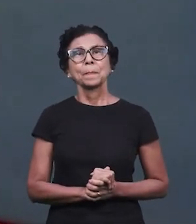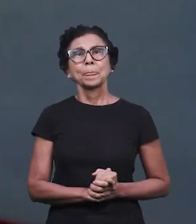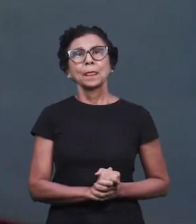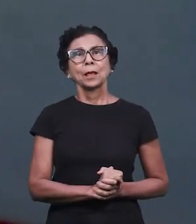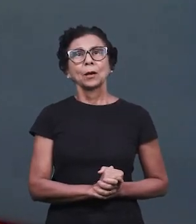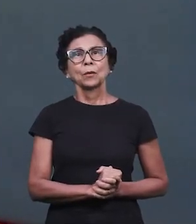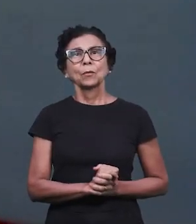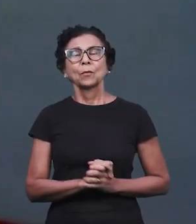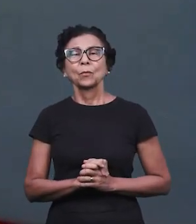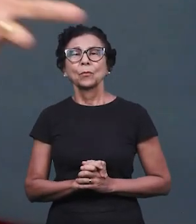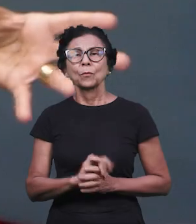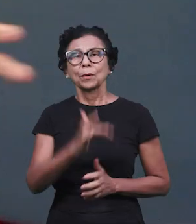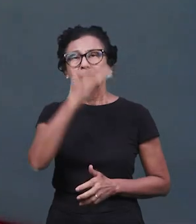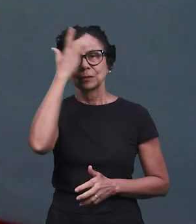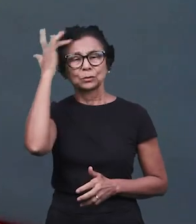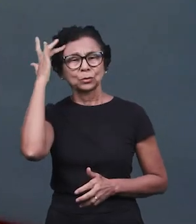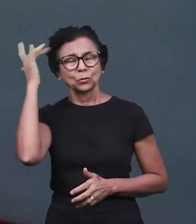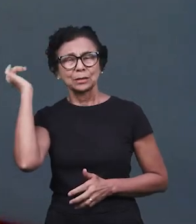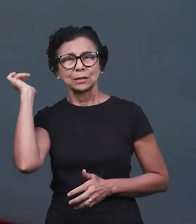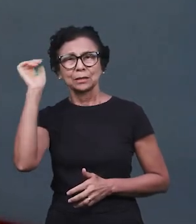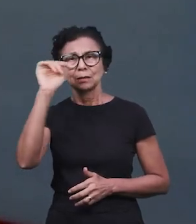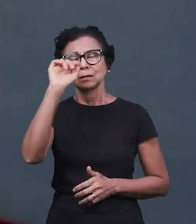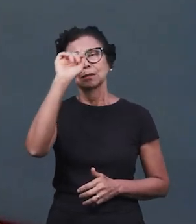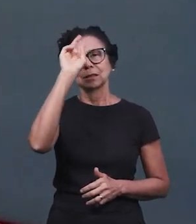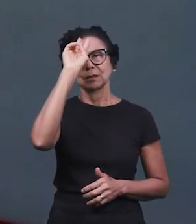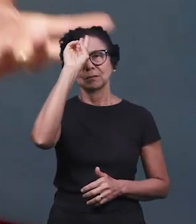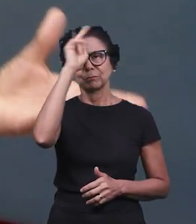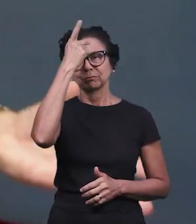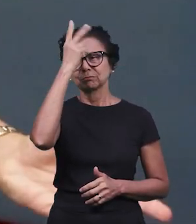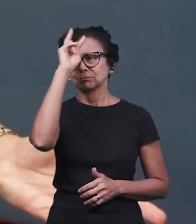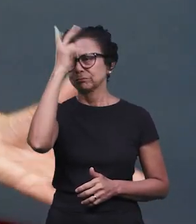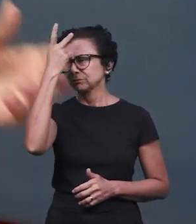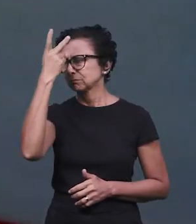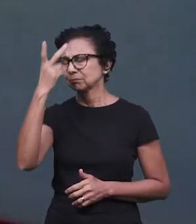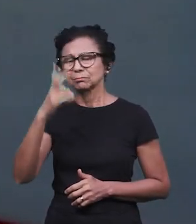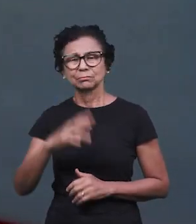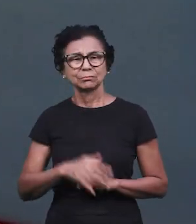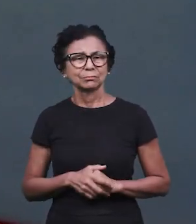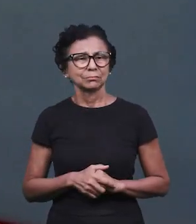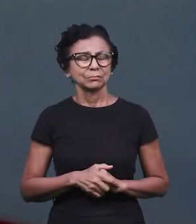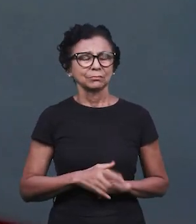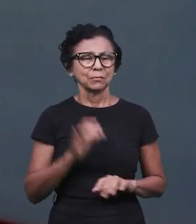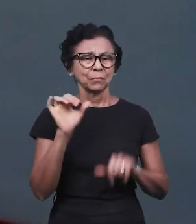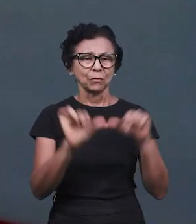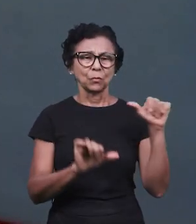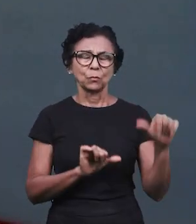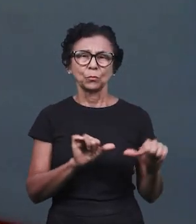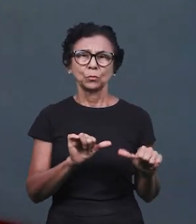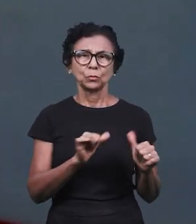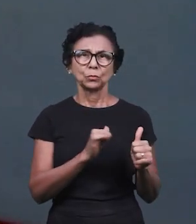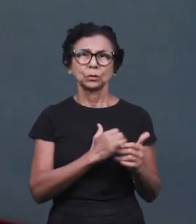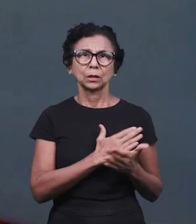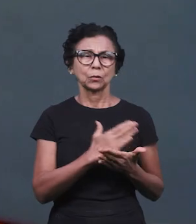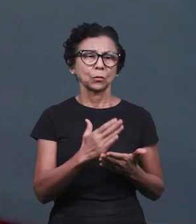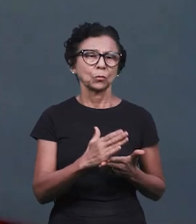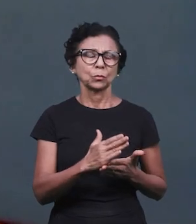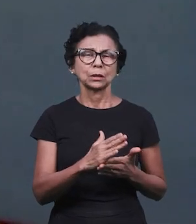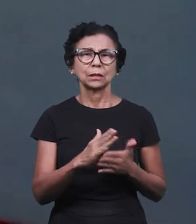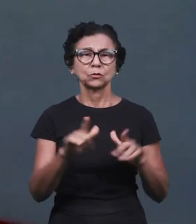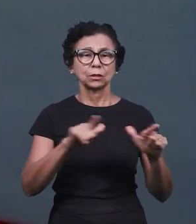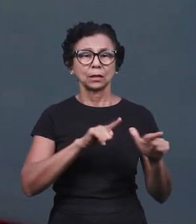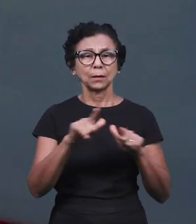aquele início, meio e fim nos comportamentos, começa e não termina as coisas que faz, muda de